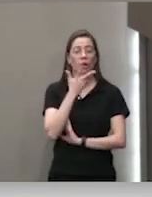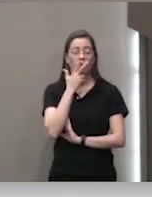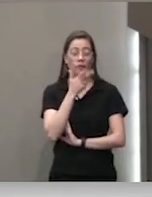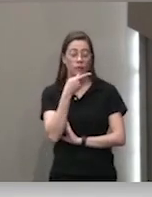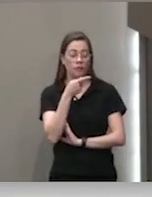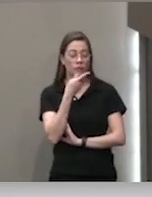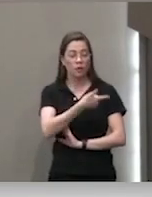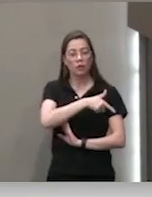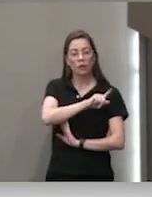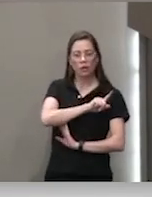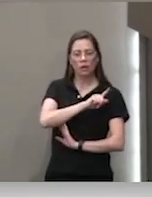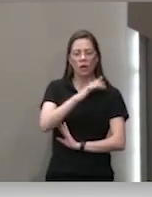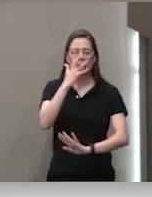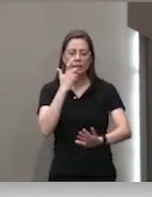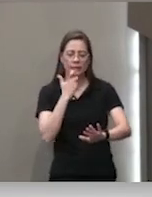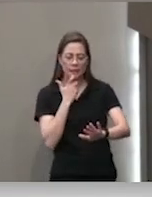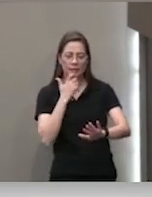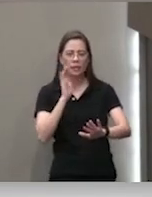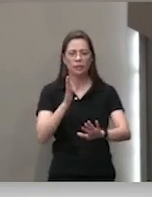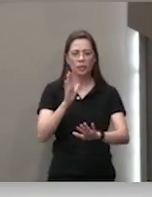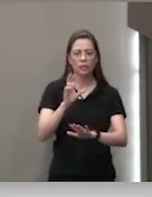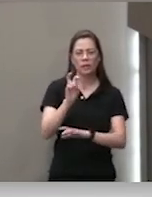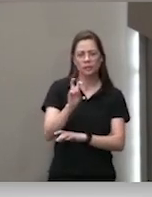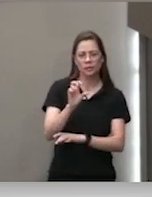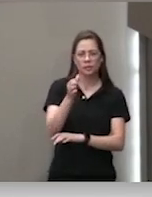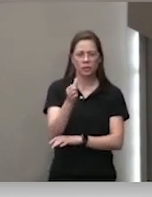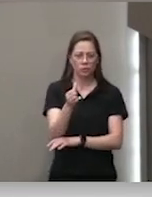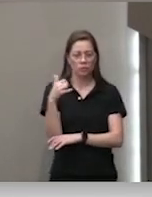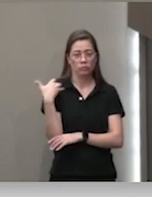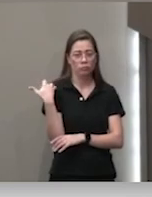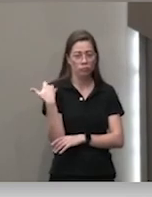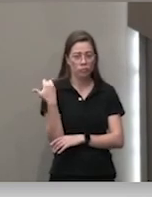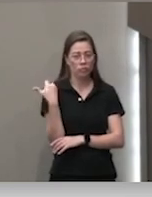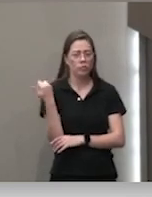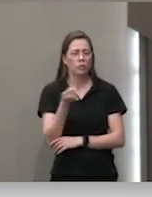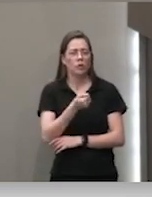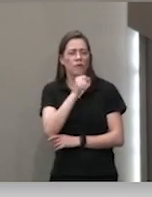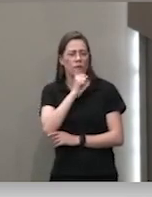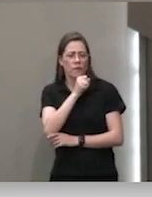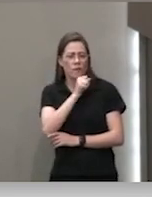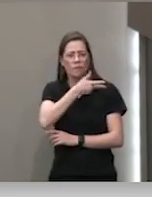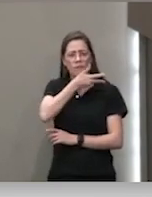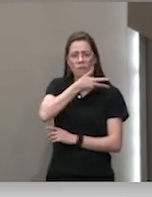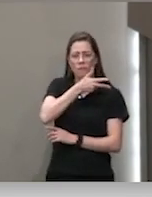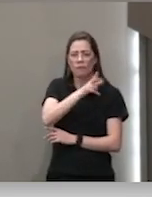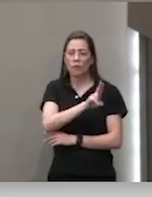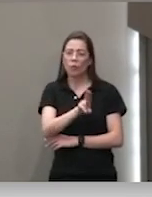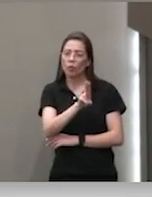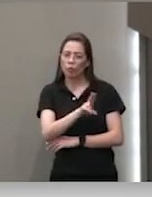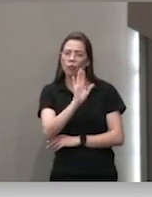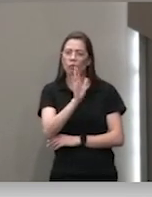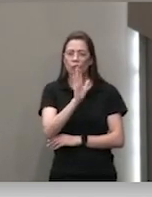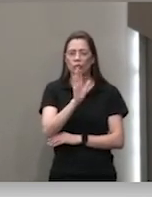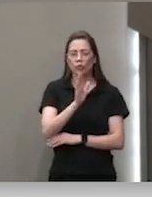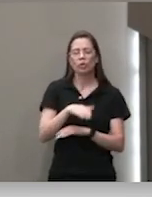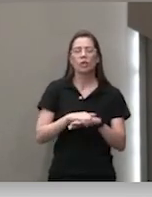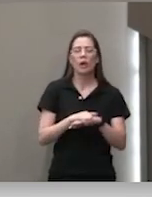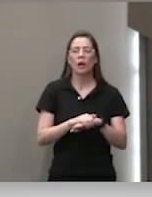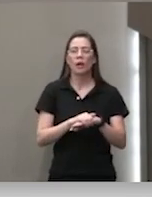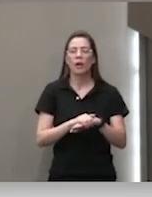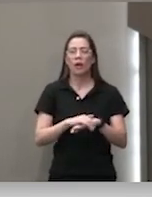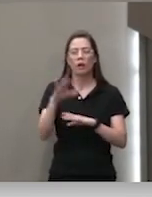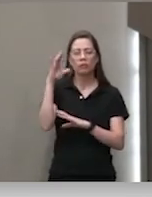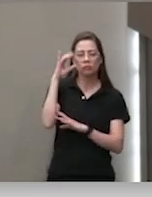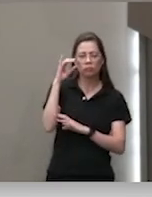anteriormente, muitas crianças de 5, 6 anos e idosos já também utilizam das suas redes sociais